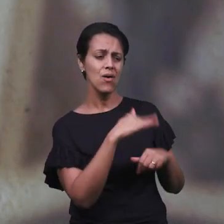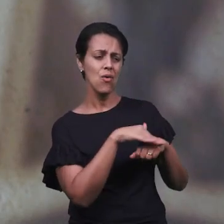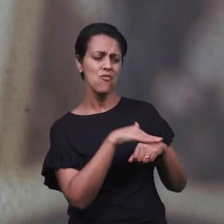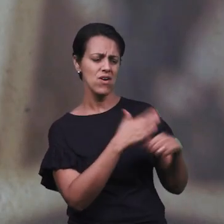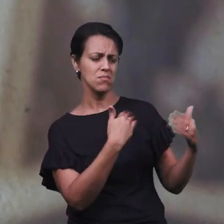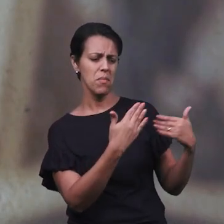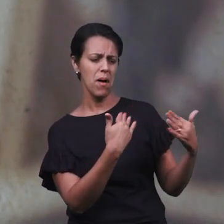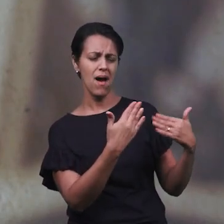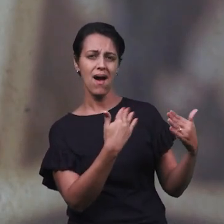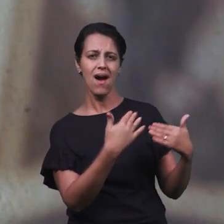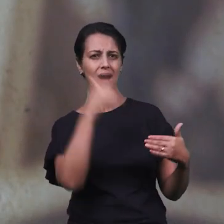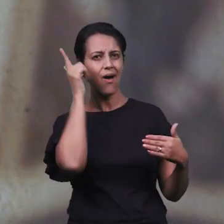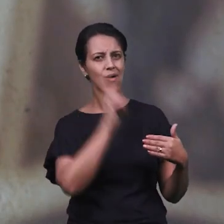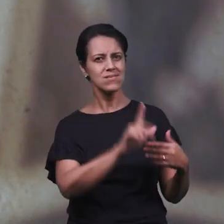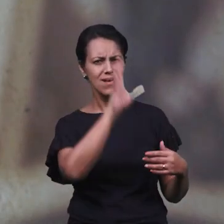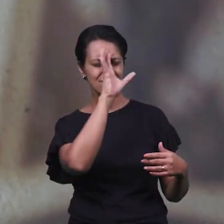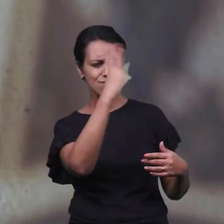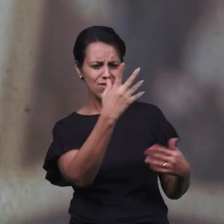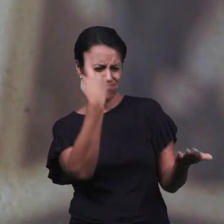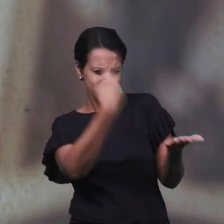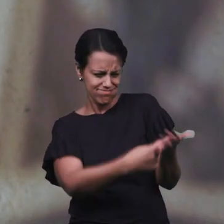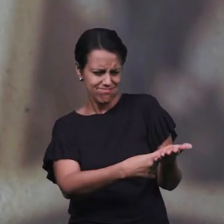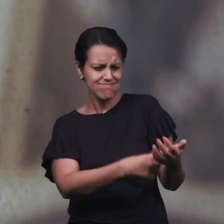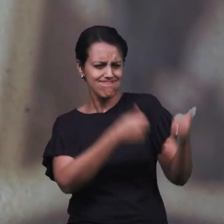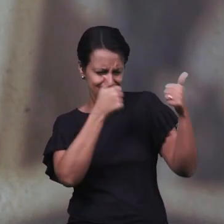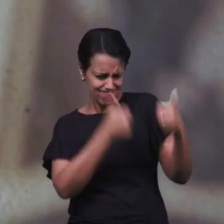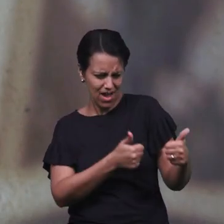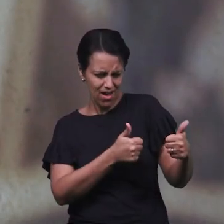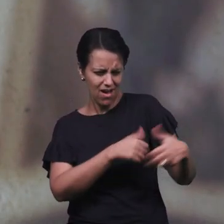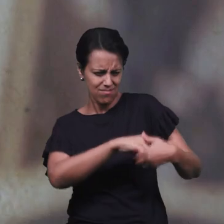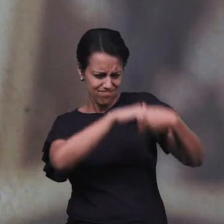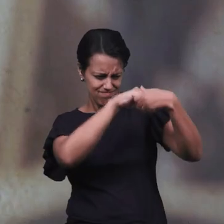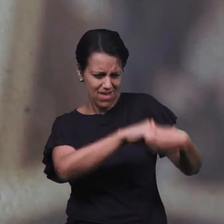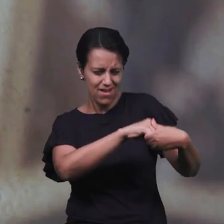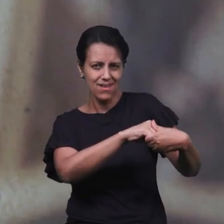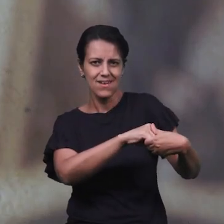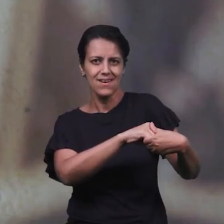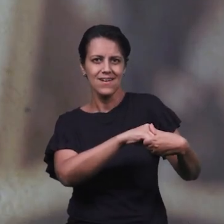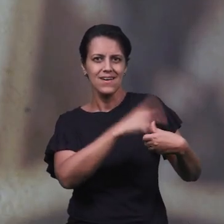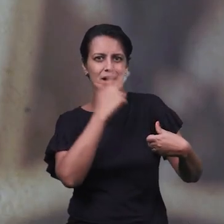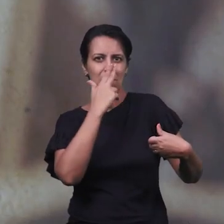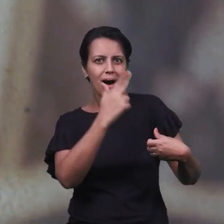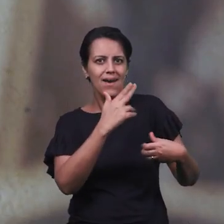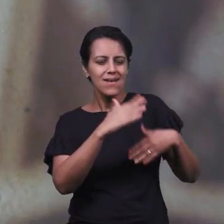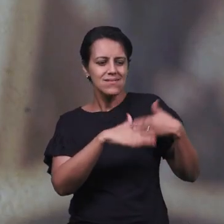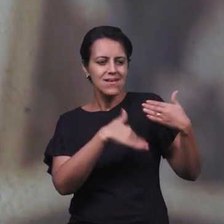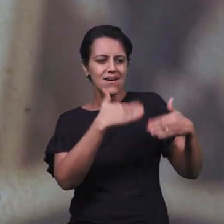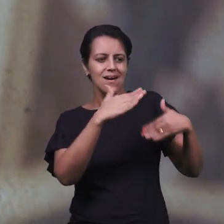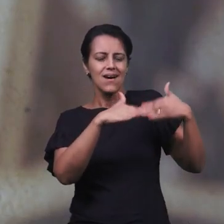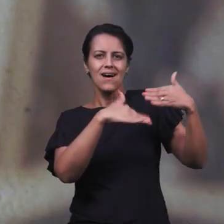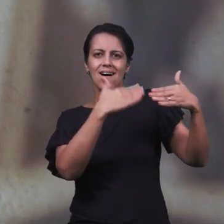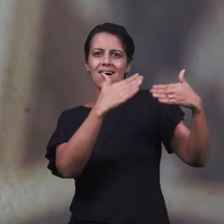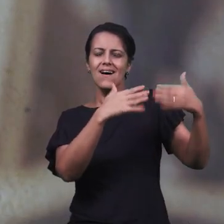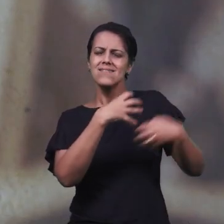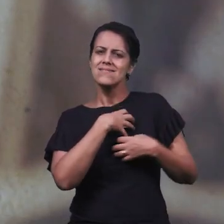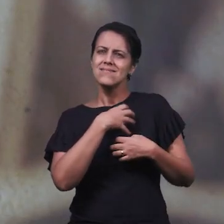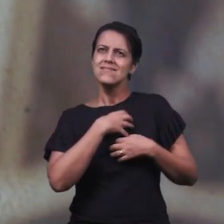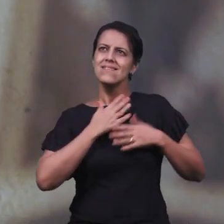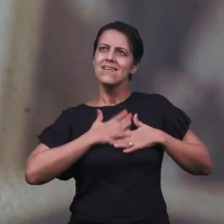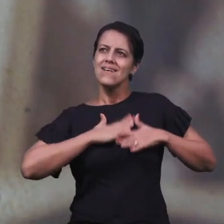da demanda como fruto de um acordo e que foi construído ao longo de um período